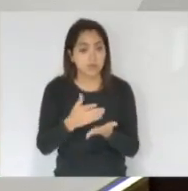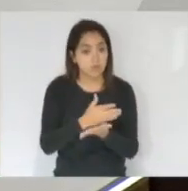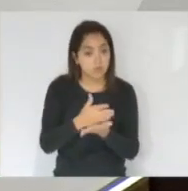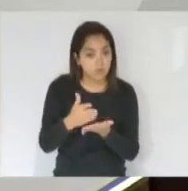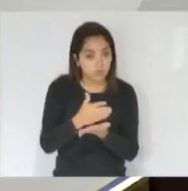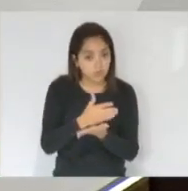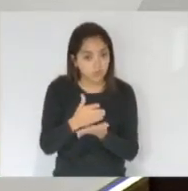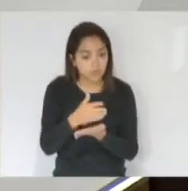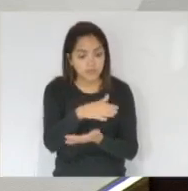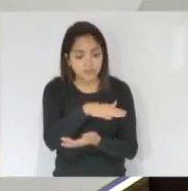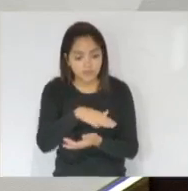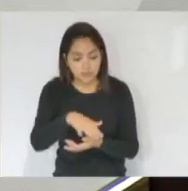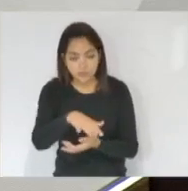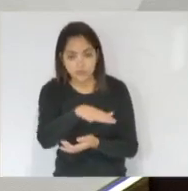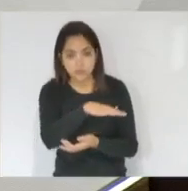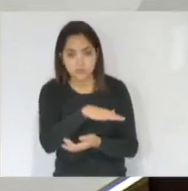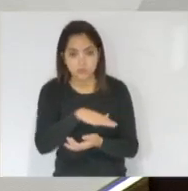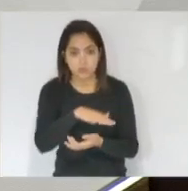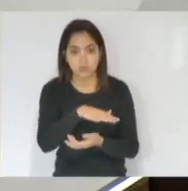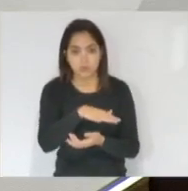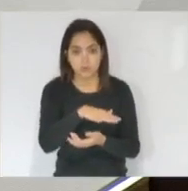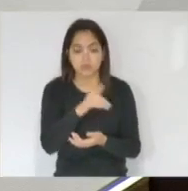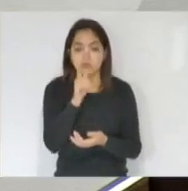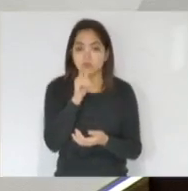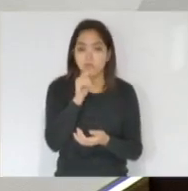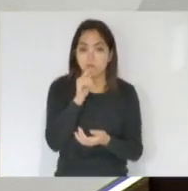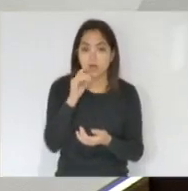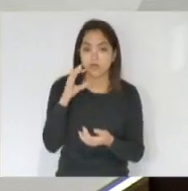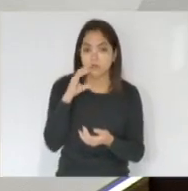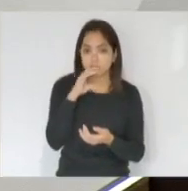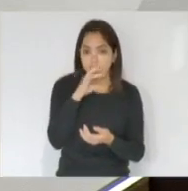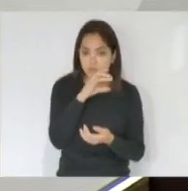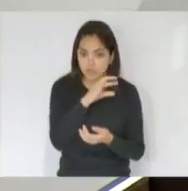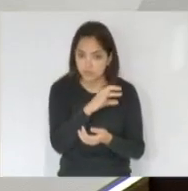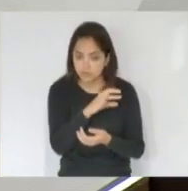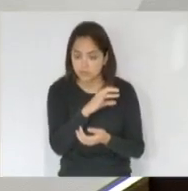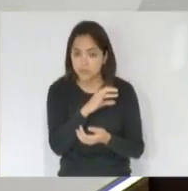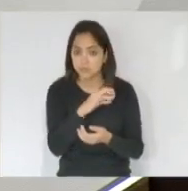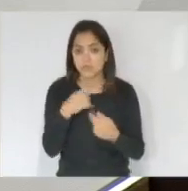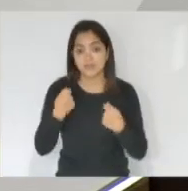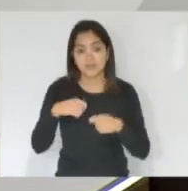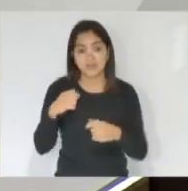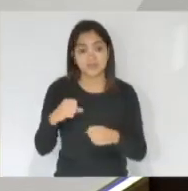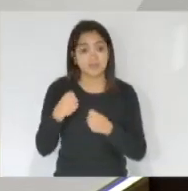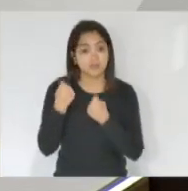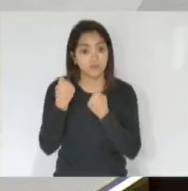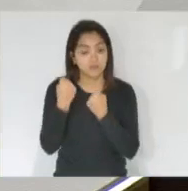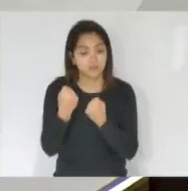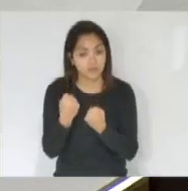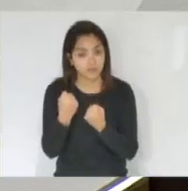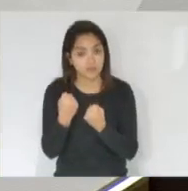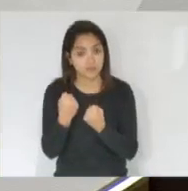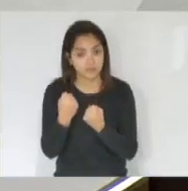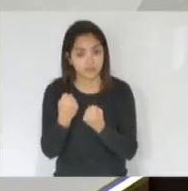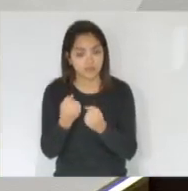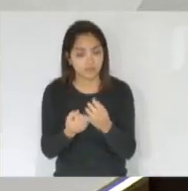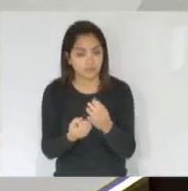algumas regiões com águas termais no estado, mas é preciso fortalecer a criação de outras